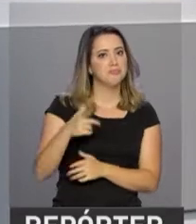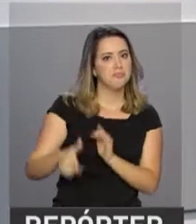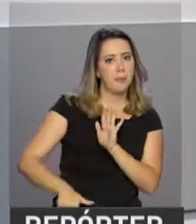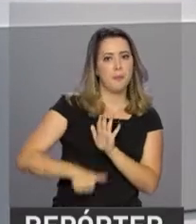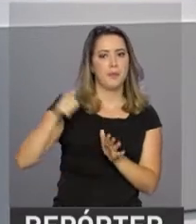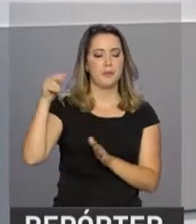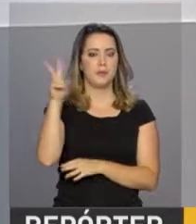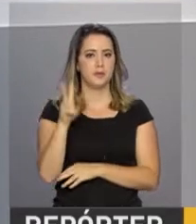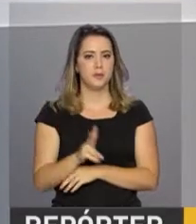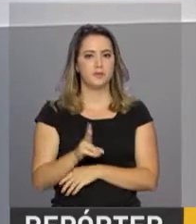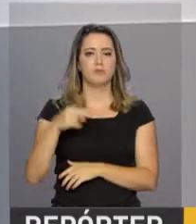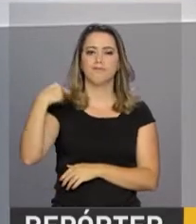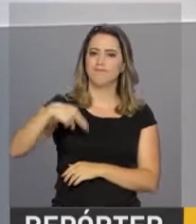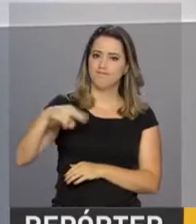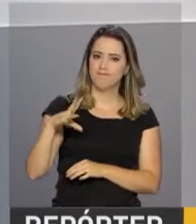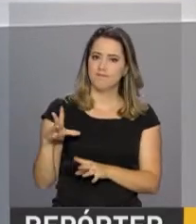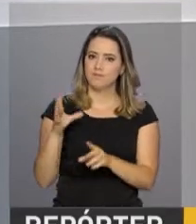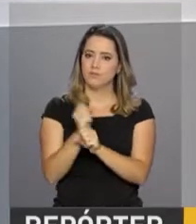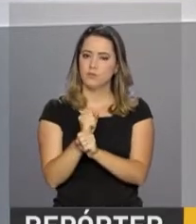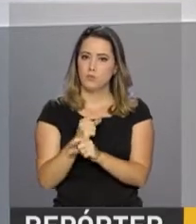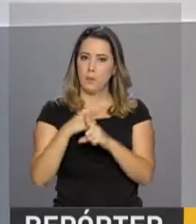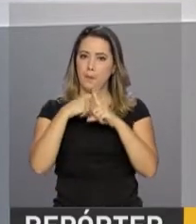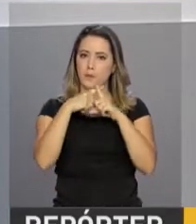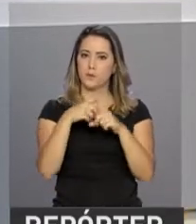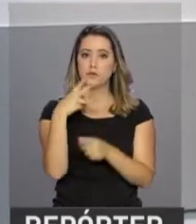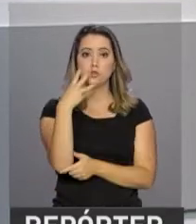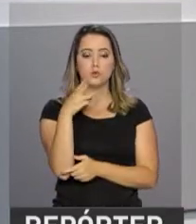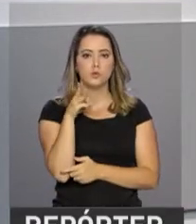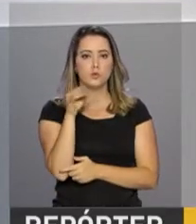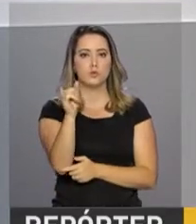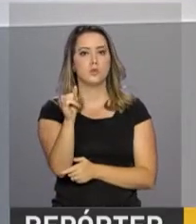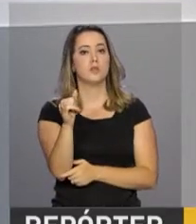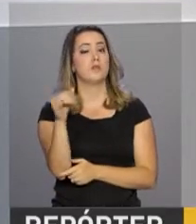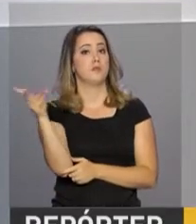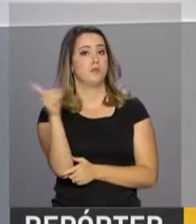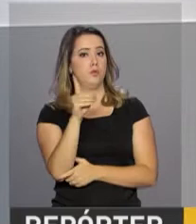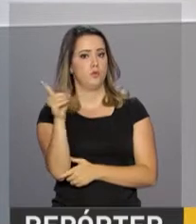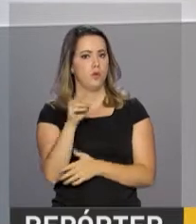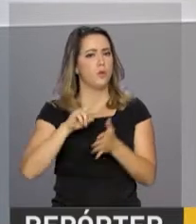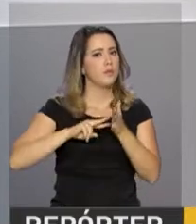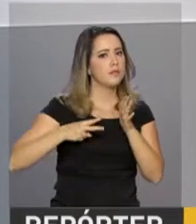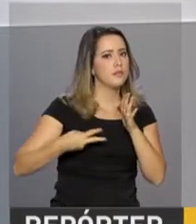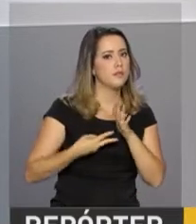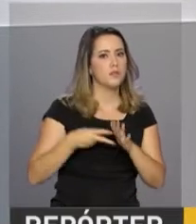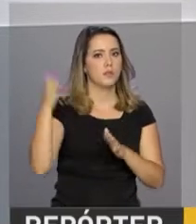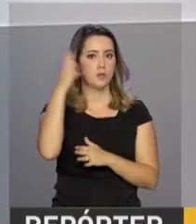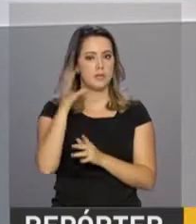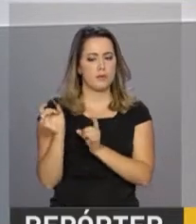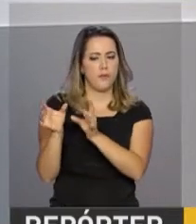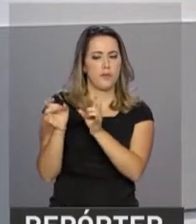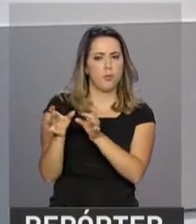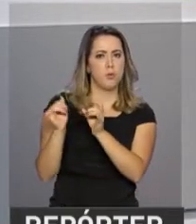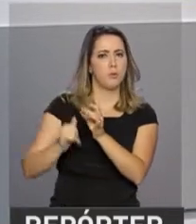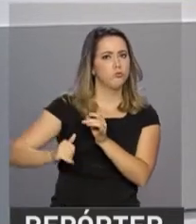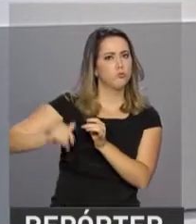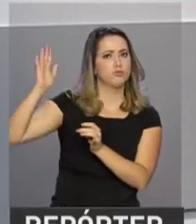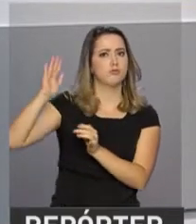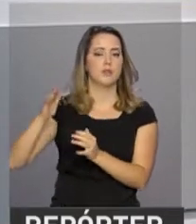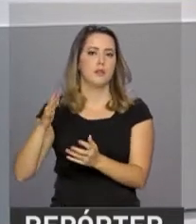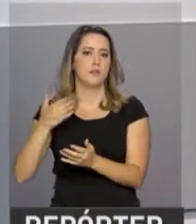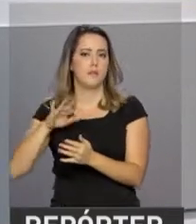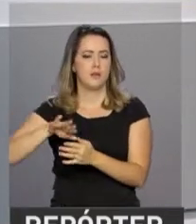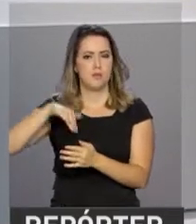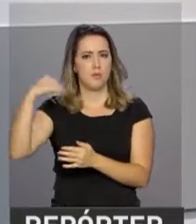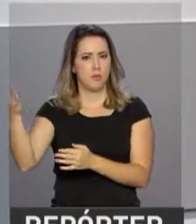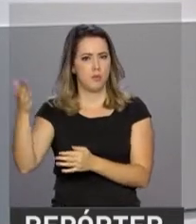em novembro o saldo positivo foi de 3 milhões e meio de dólares o que significa que o brasil vendeu mais produtos para o exterior do que